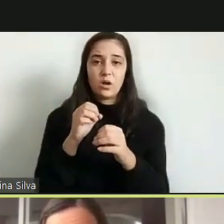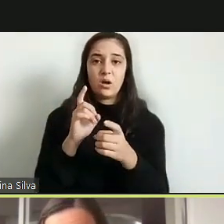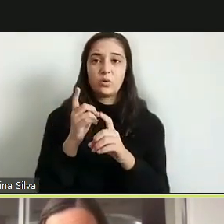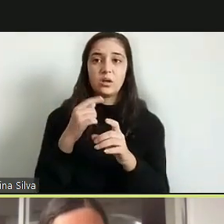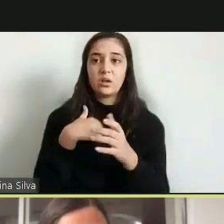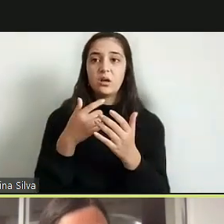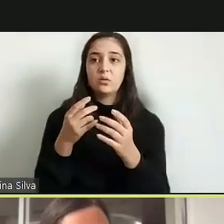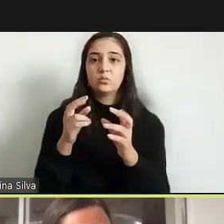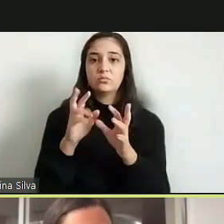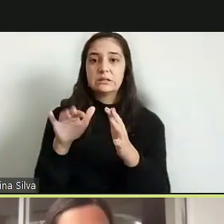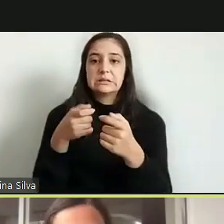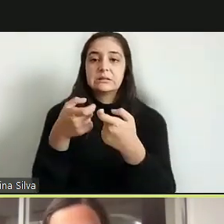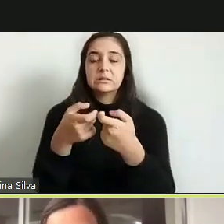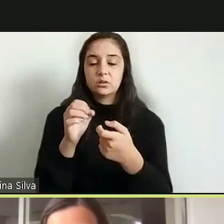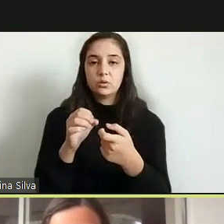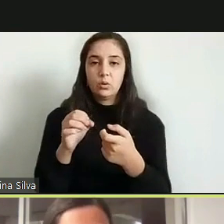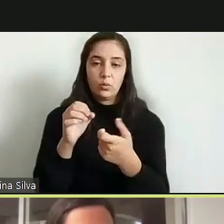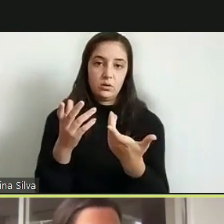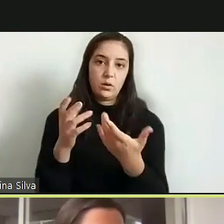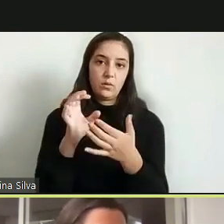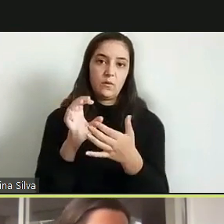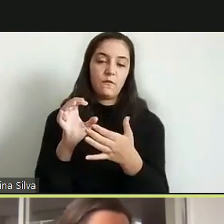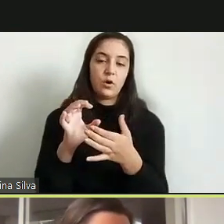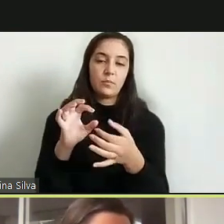são esses contributos, e isso é mais uma forma de